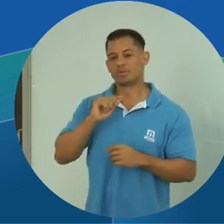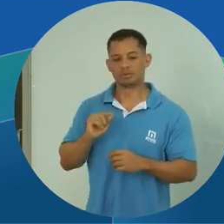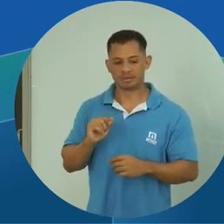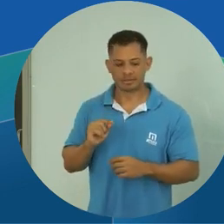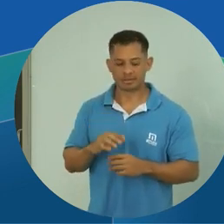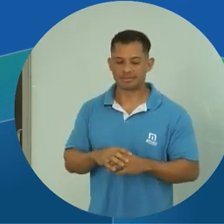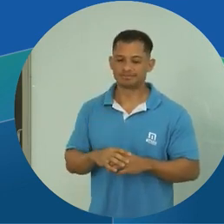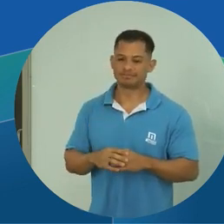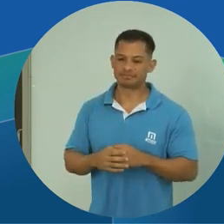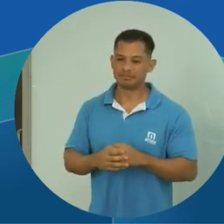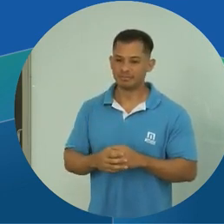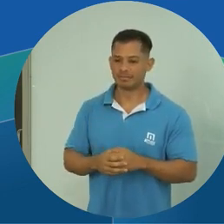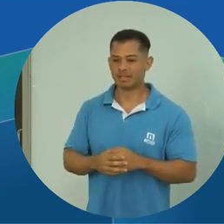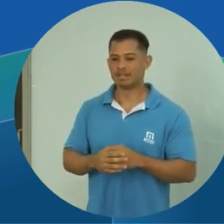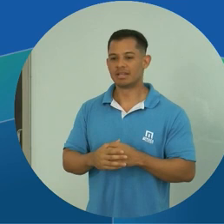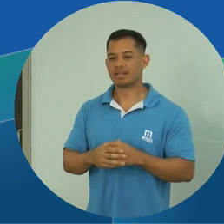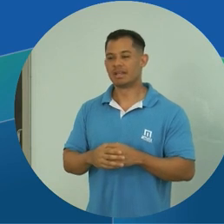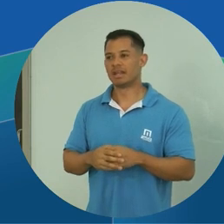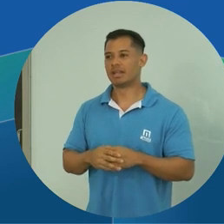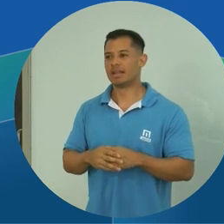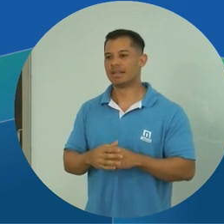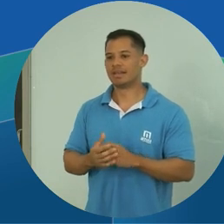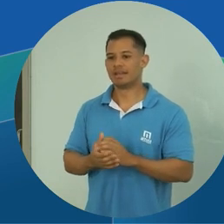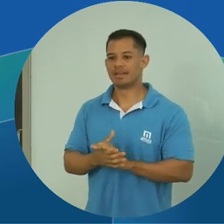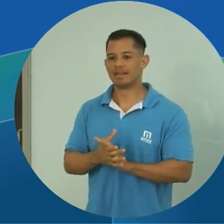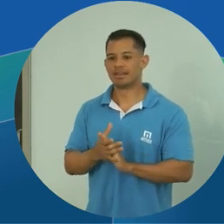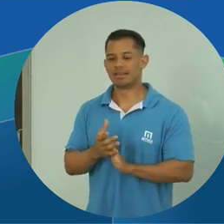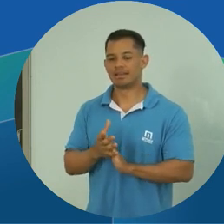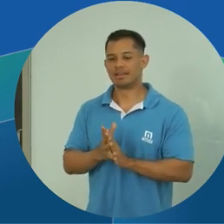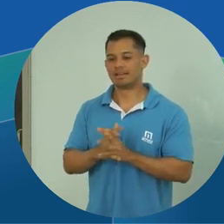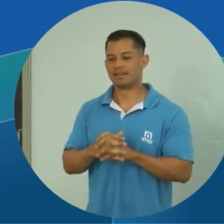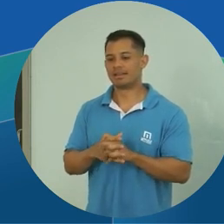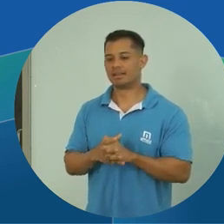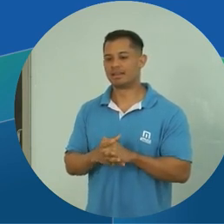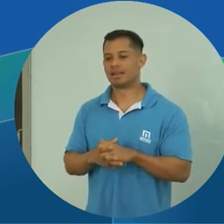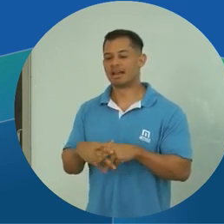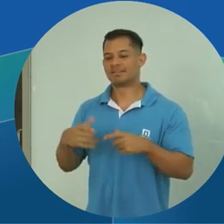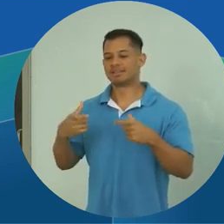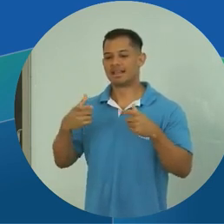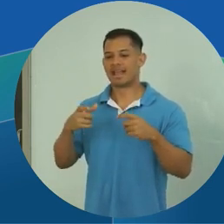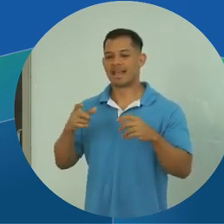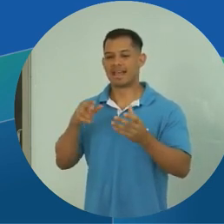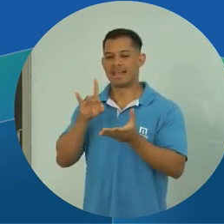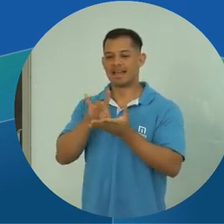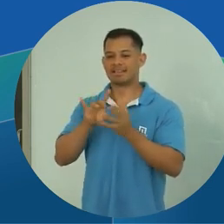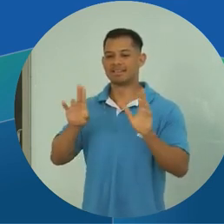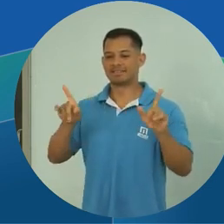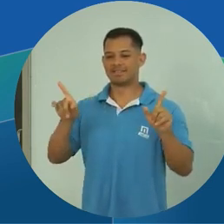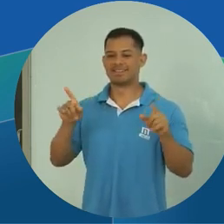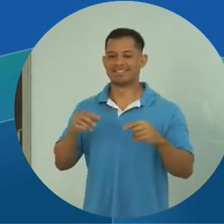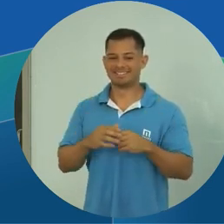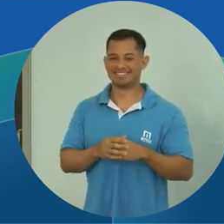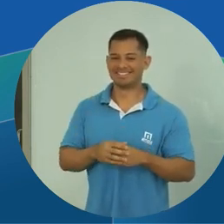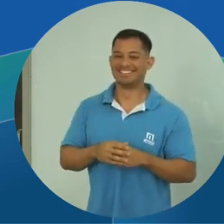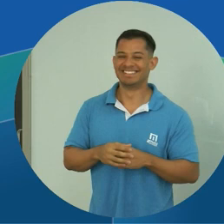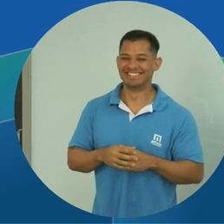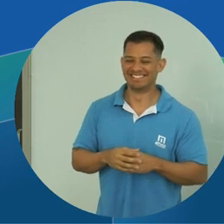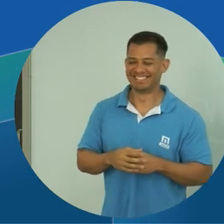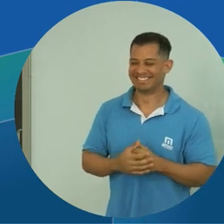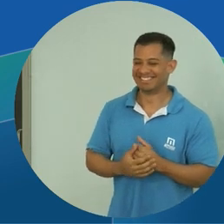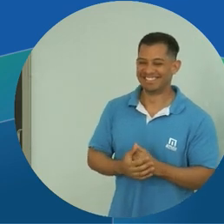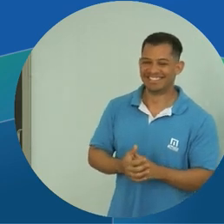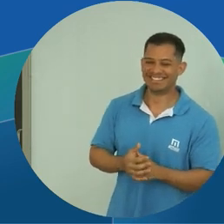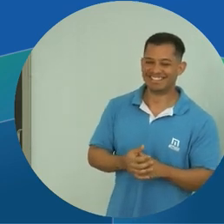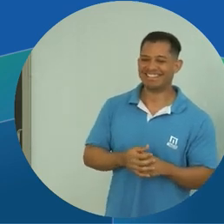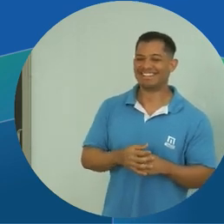são maturidades diferentes em realidade industrial, principalmente da mineração. Então, colocar essa